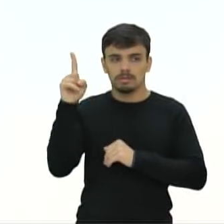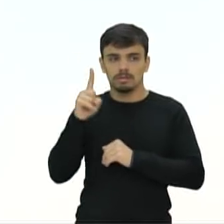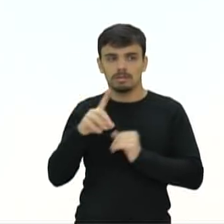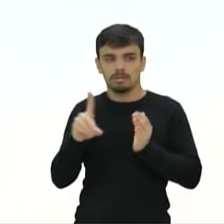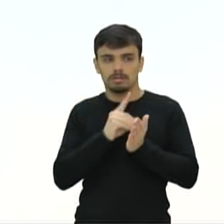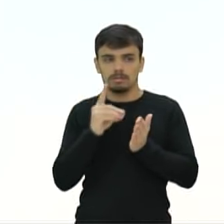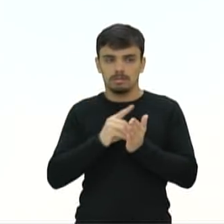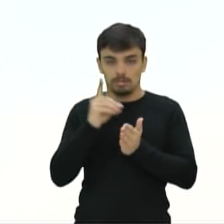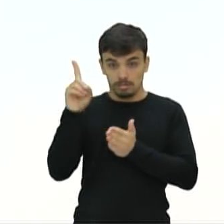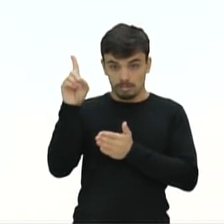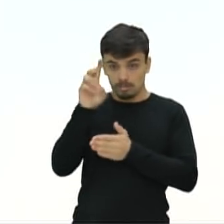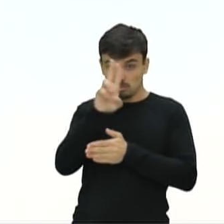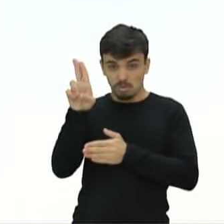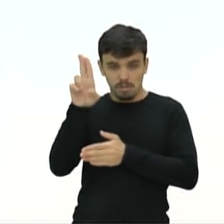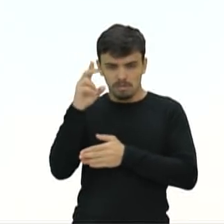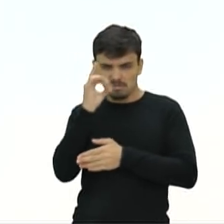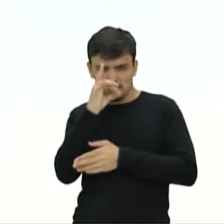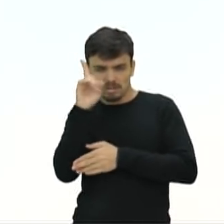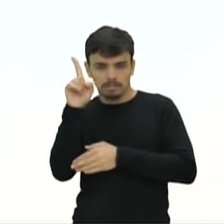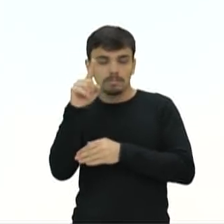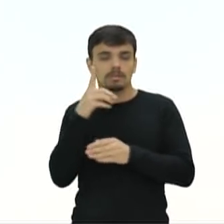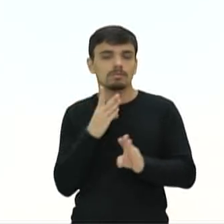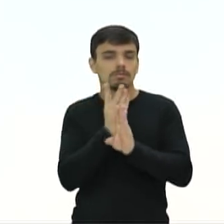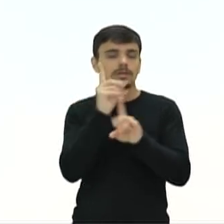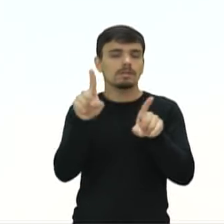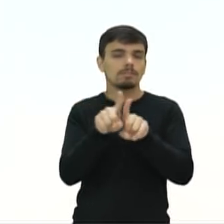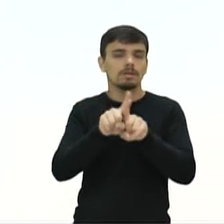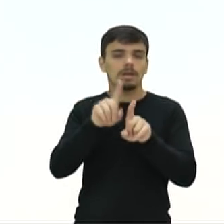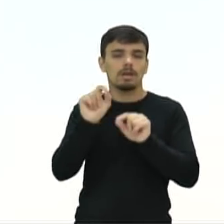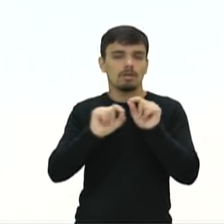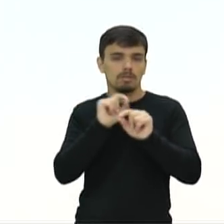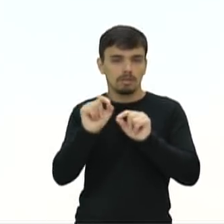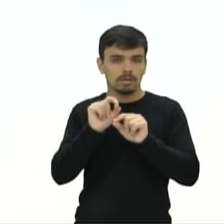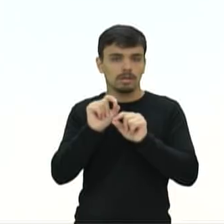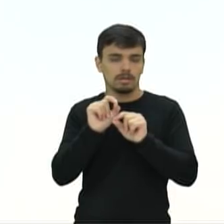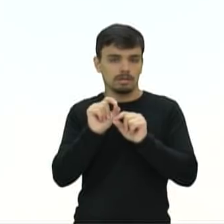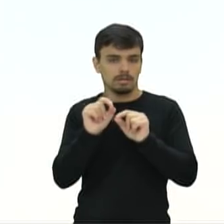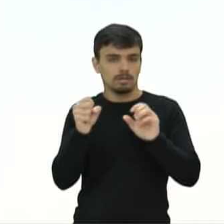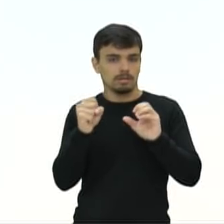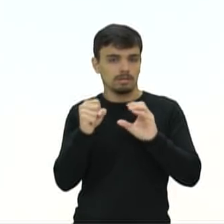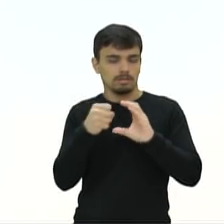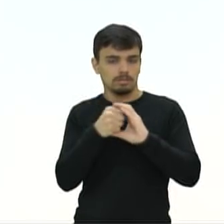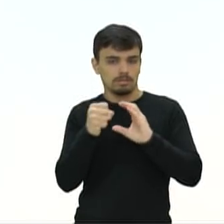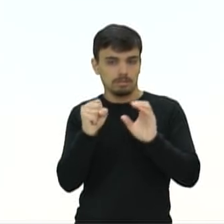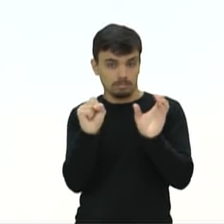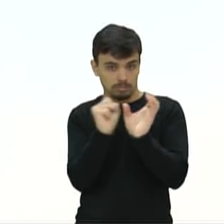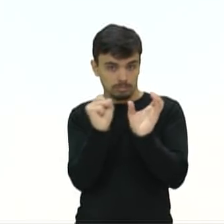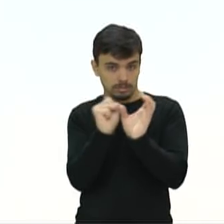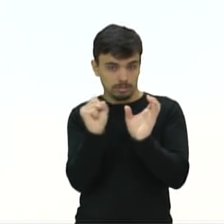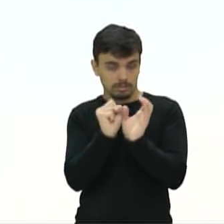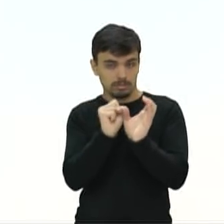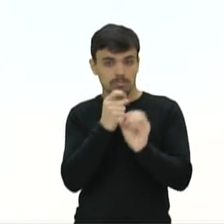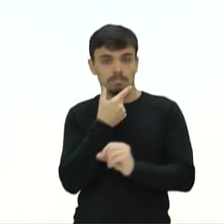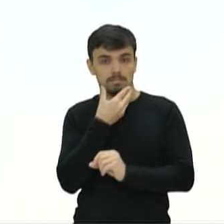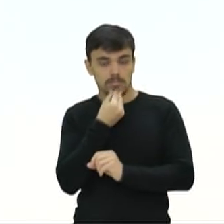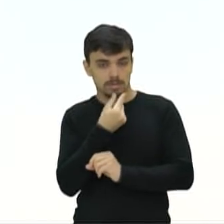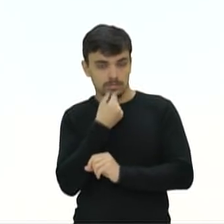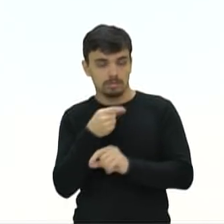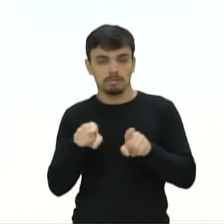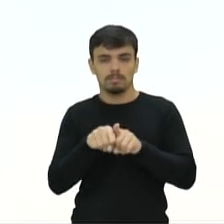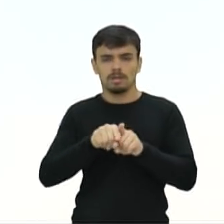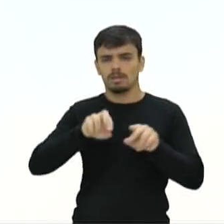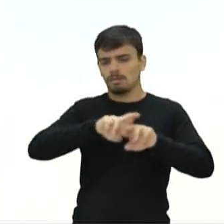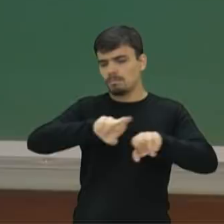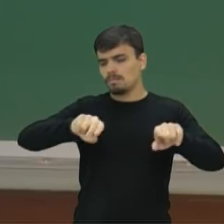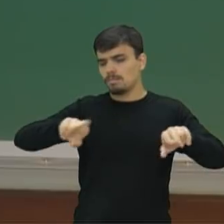dicionário Michaelis e descobri que ele é um substantivo masculino e que ele pode ter vários significados. Então a